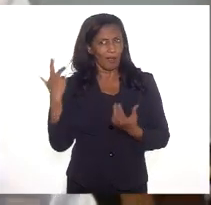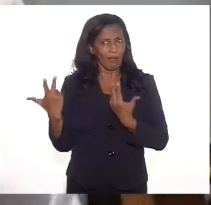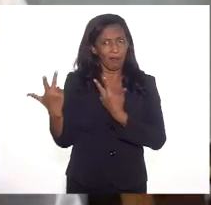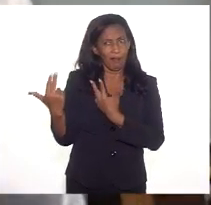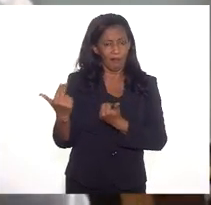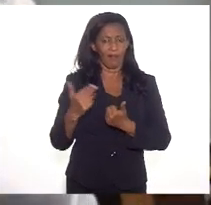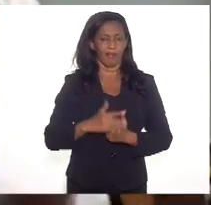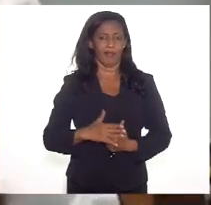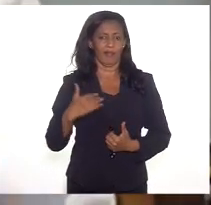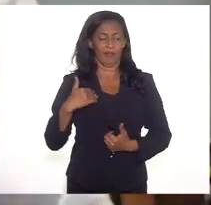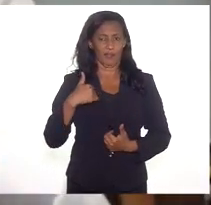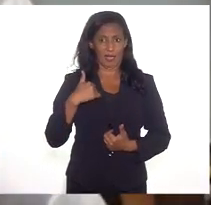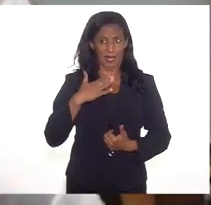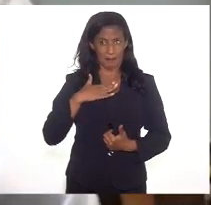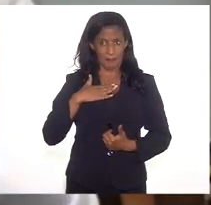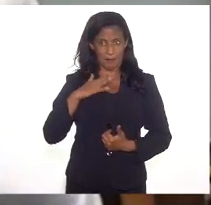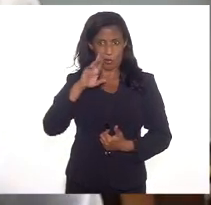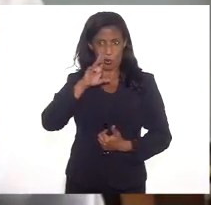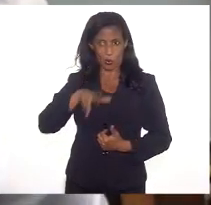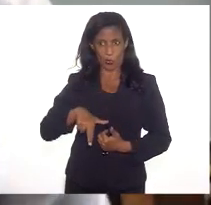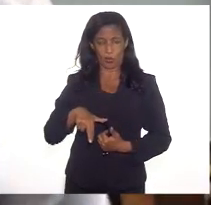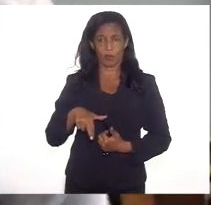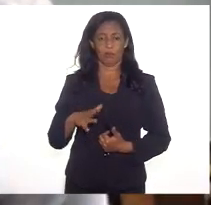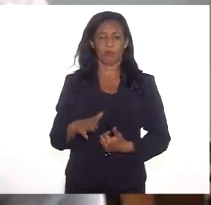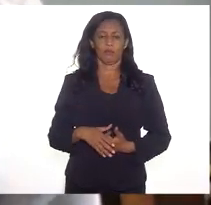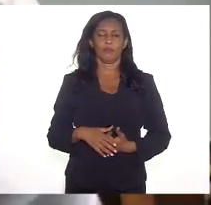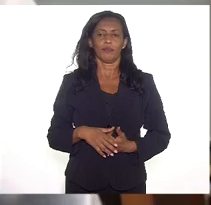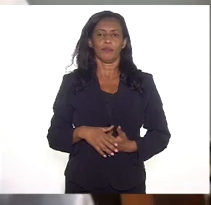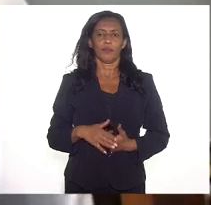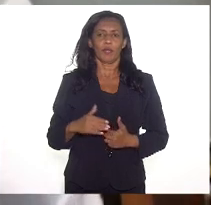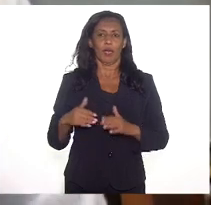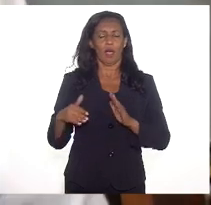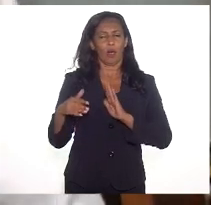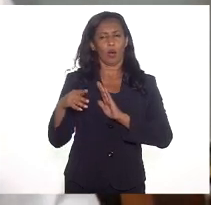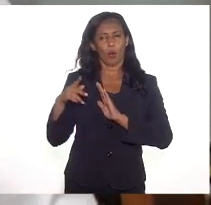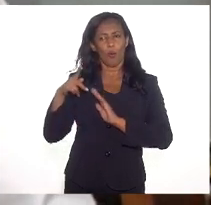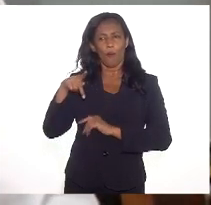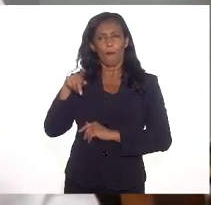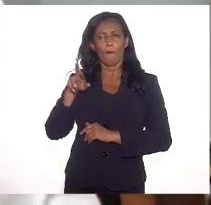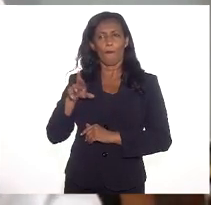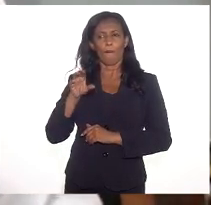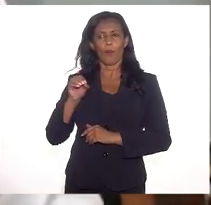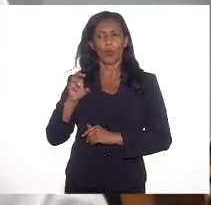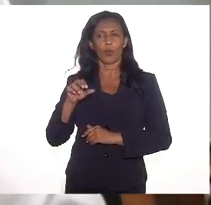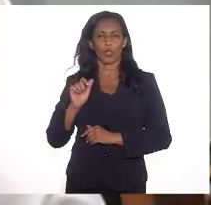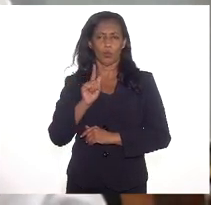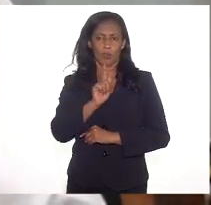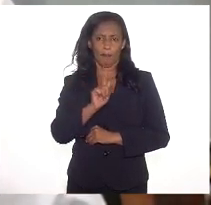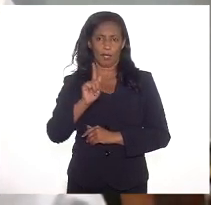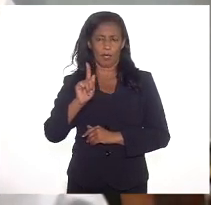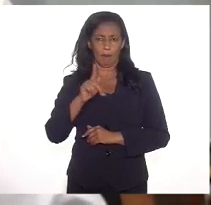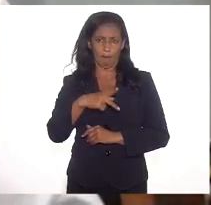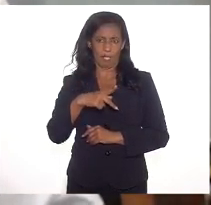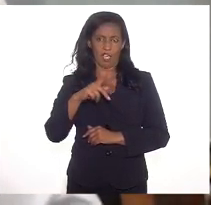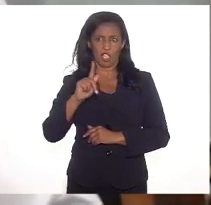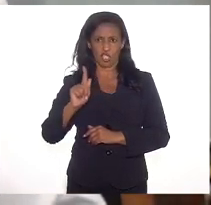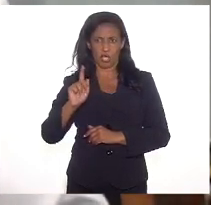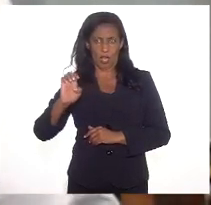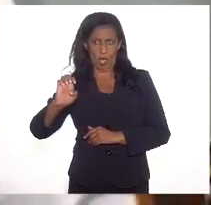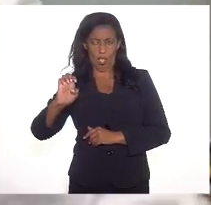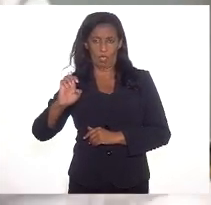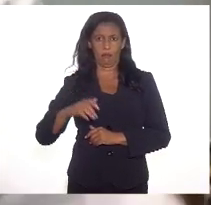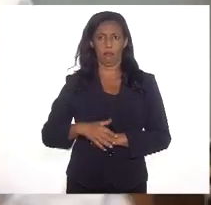e aqui fica o meu reconhecimento ao procurador-geral, doutor Bruno, que mudou o entendimento da PGE e hoje faz com que tenha